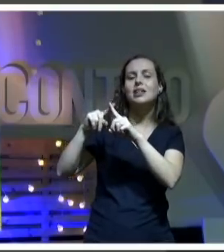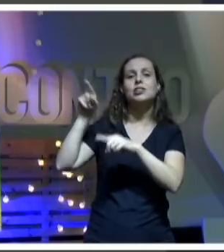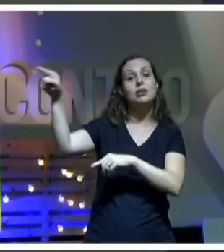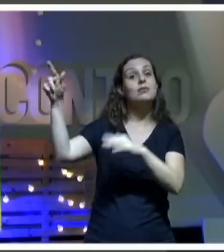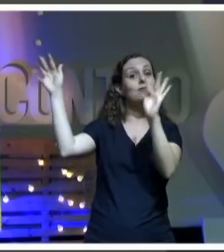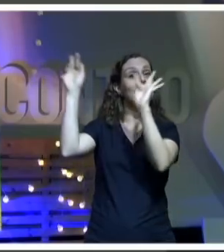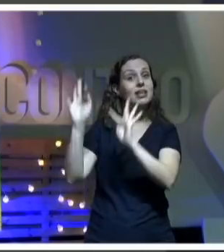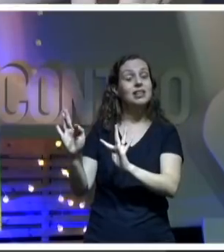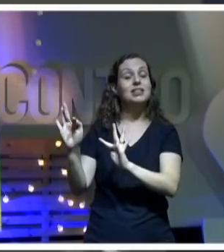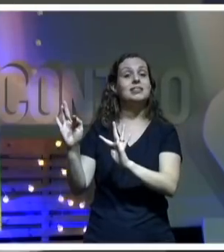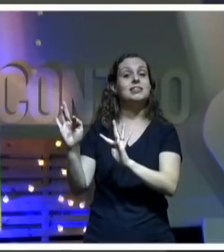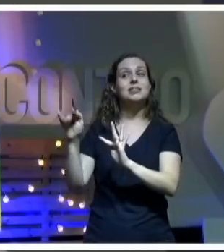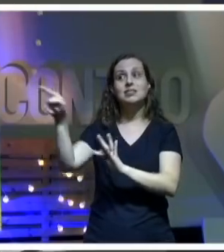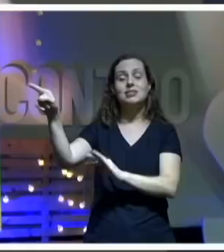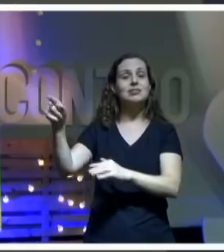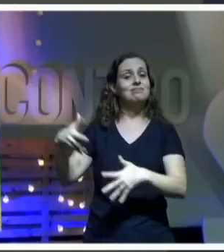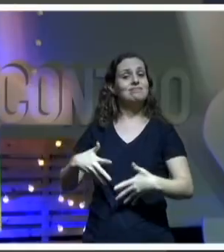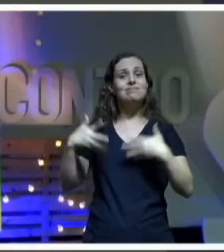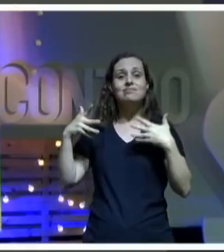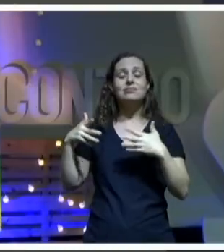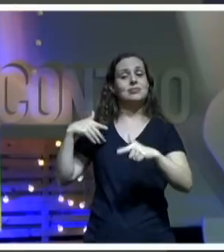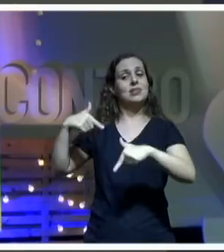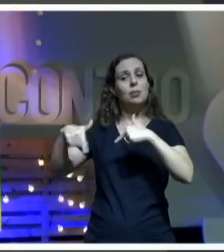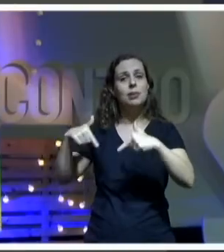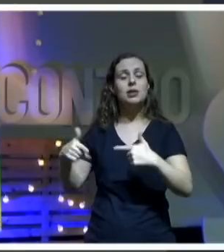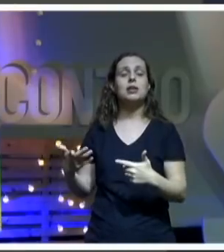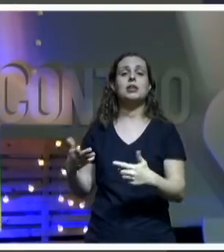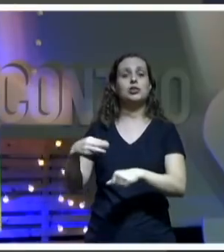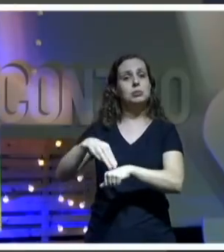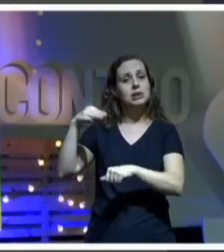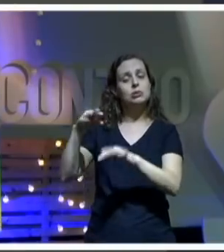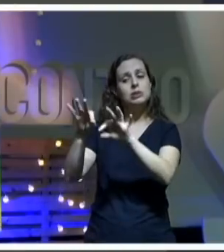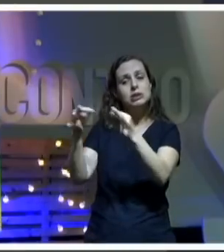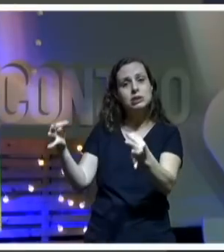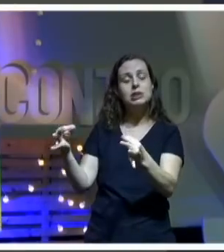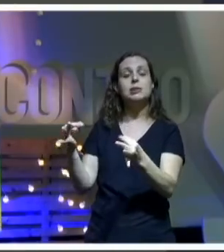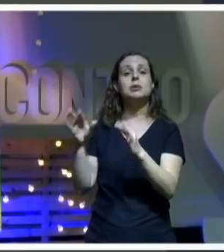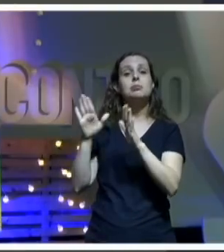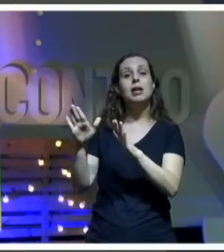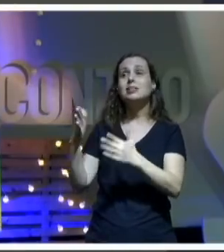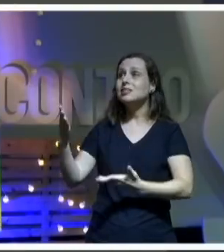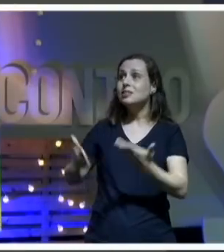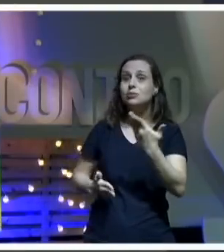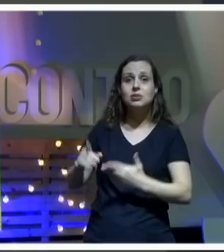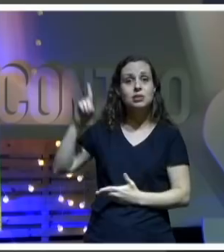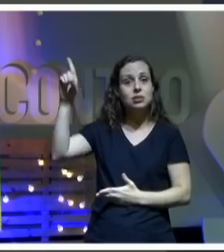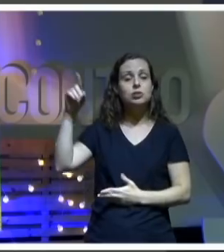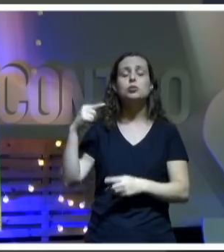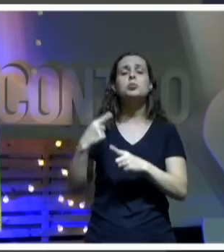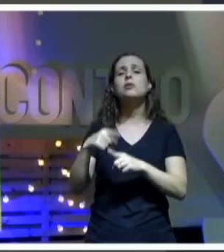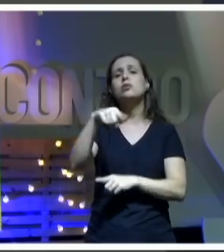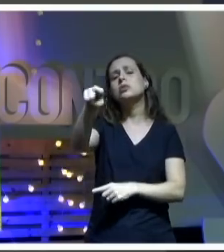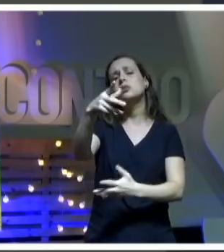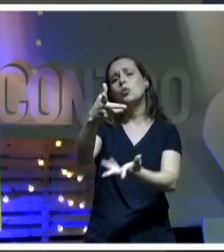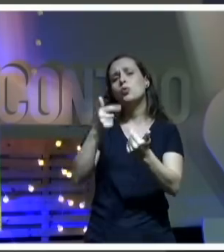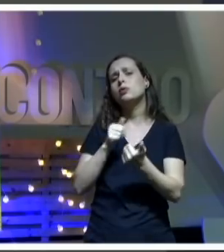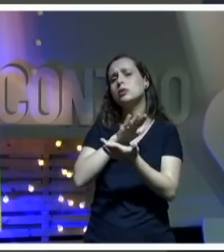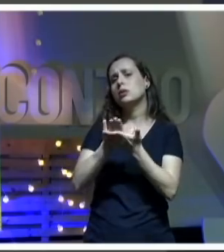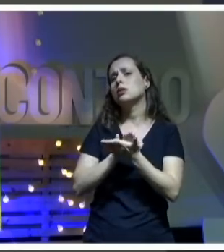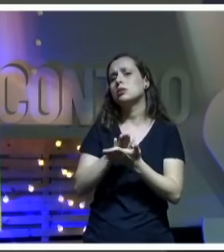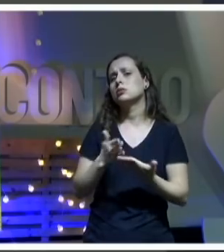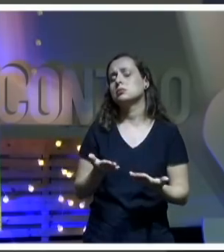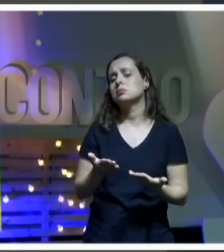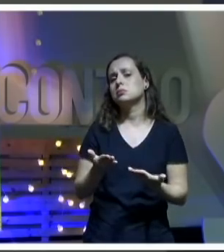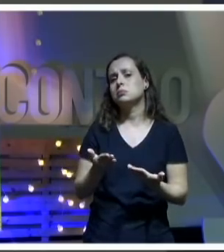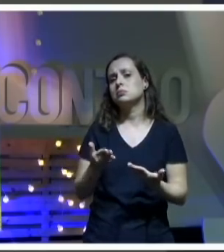satisfeito e igreja ama ele chama ele ele não nomes vão votar no cartaz mas com certeza ele vai comunicar a sua igreja melhor e mais